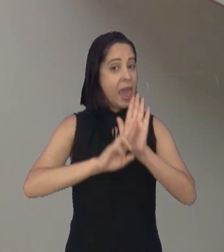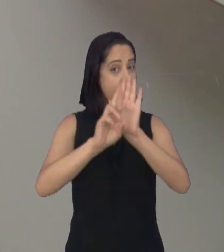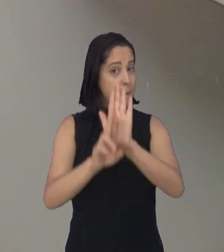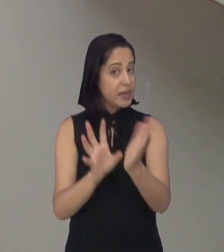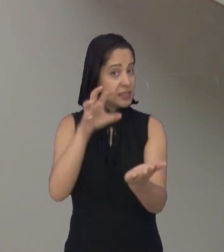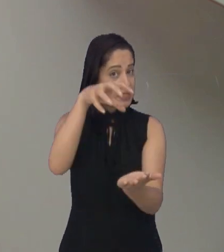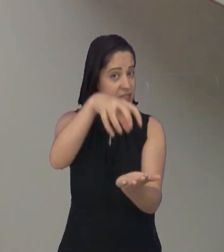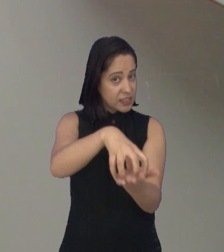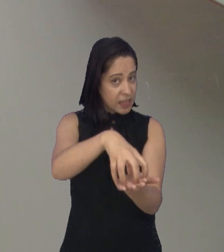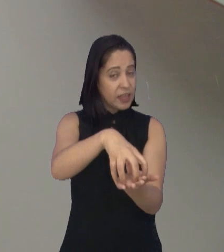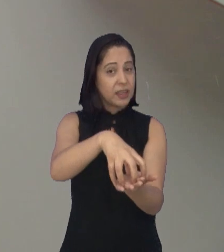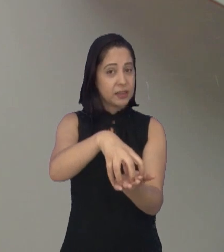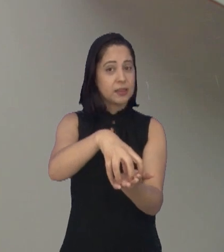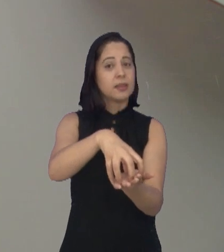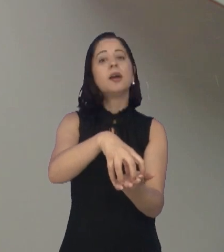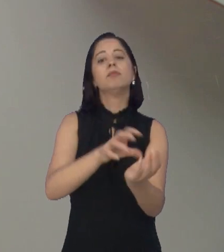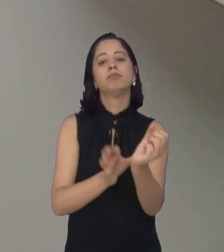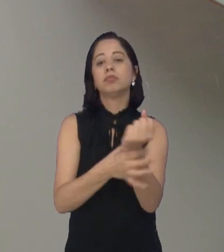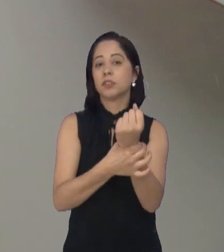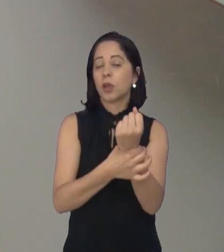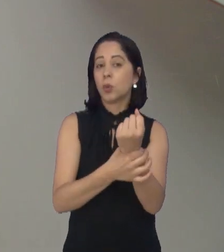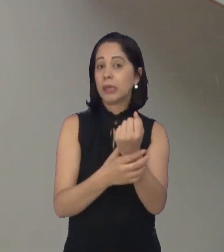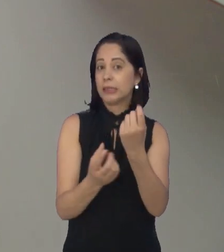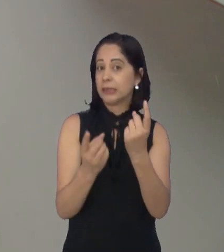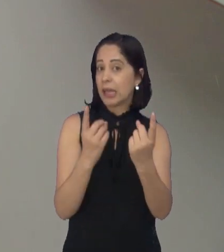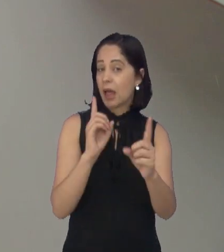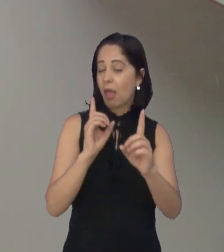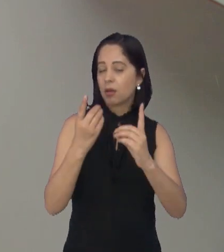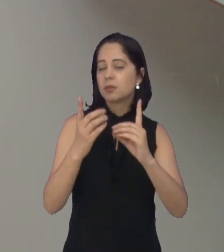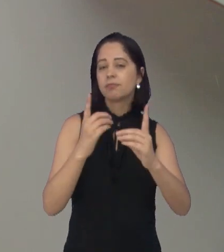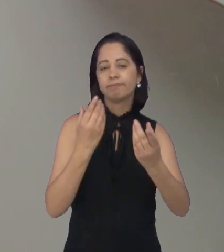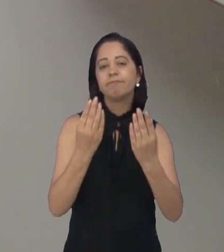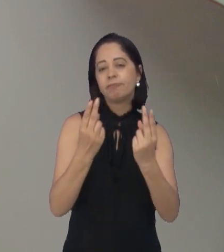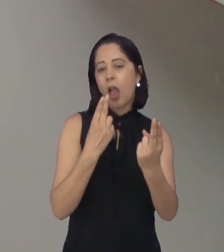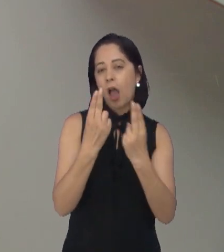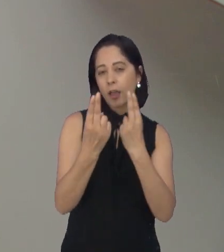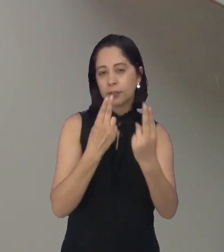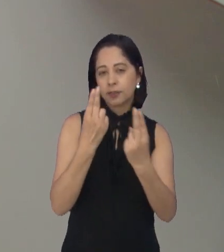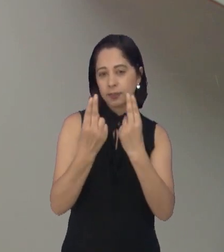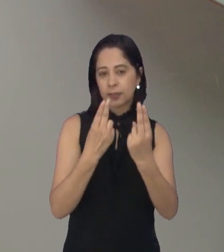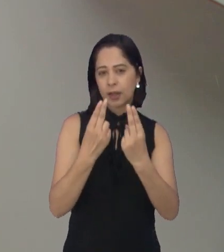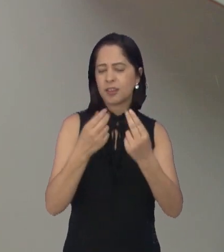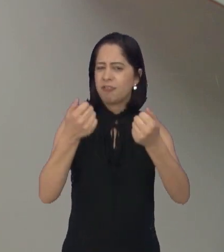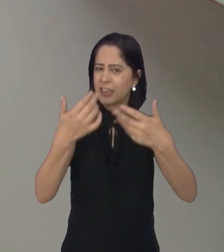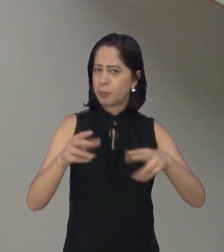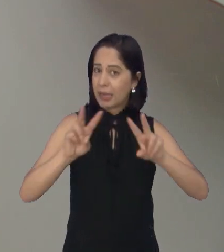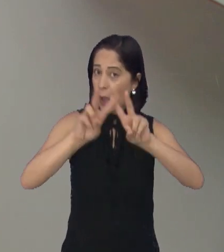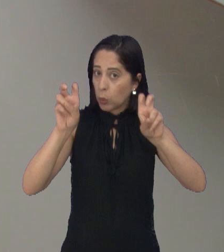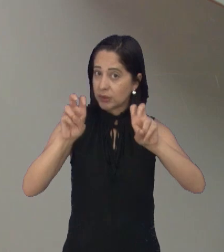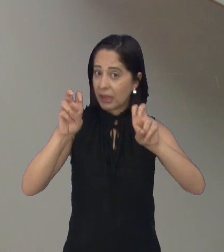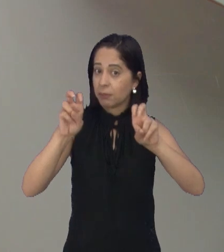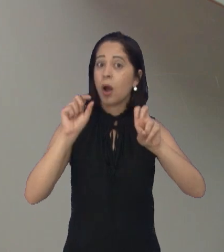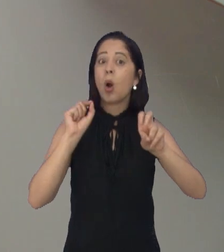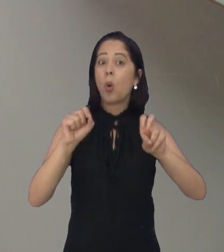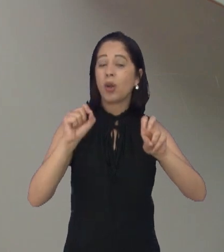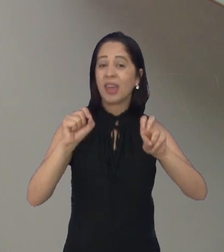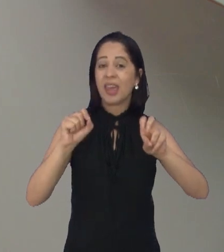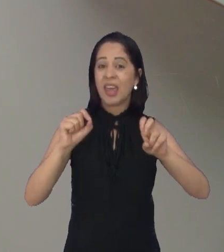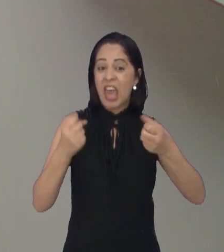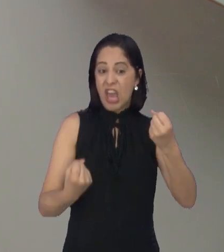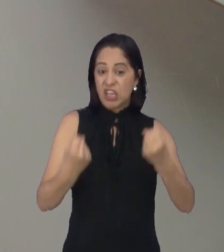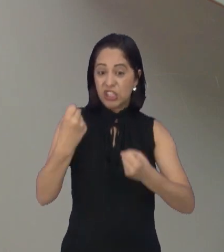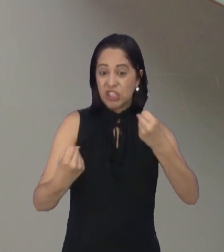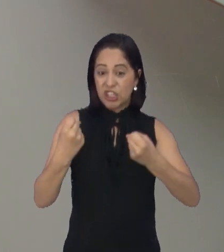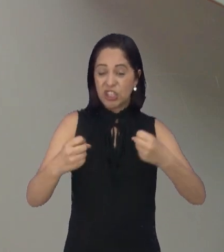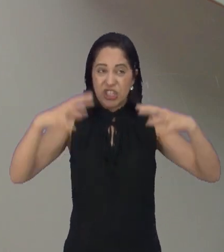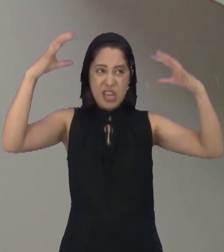Observatório Nacional de Segurança Viária, para falar um assunto que eu acho que todo motorista tem medo: dirigir